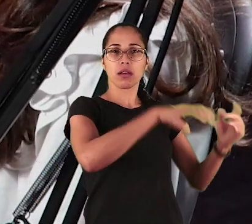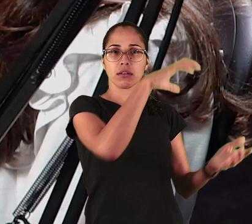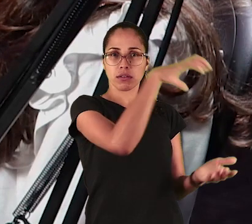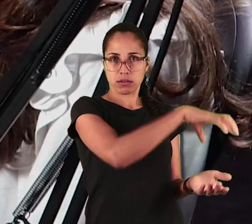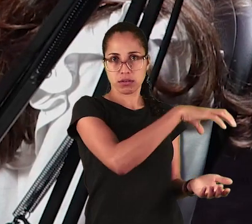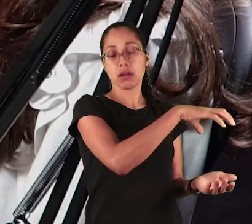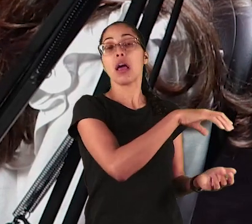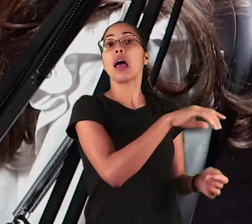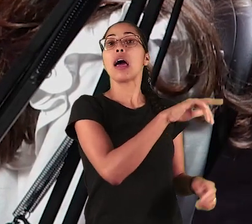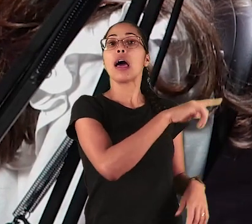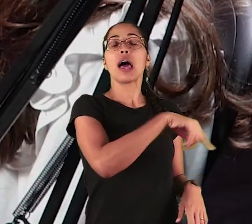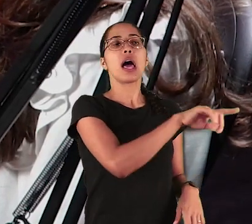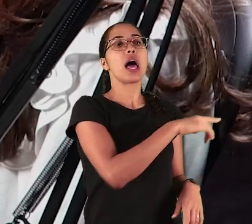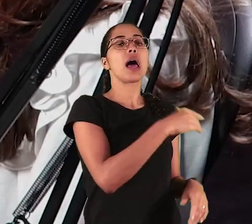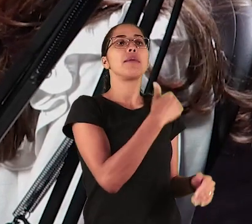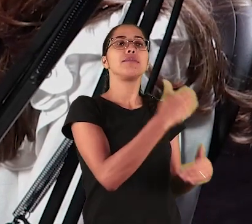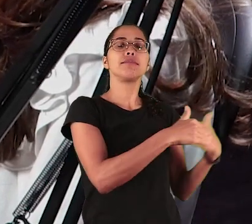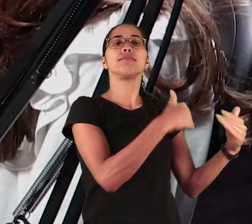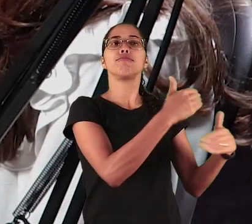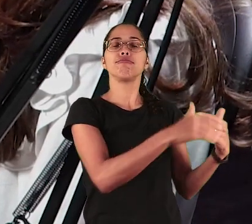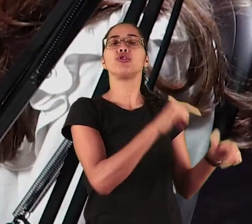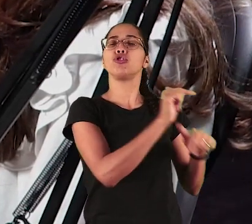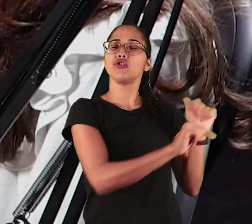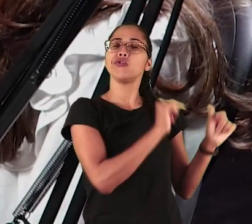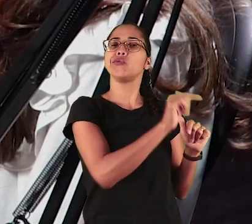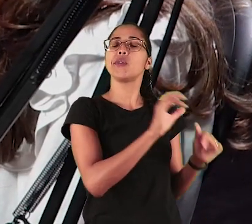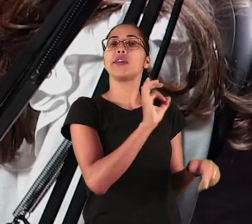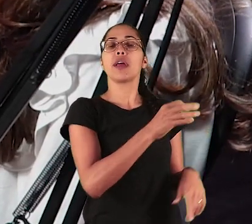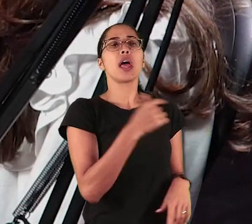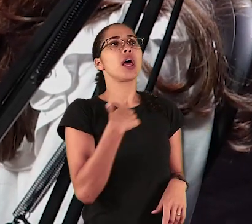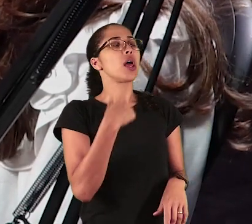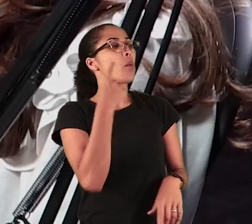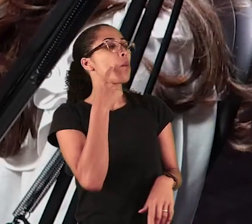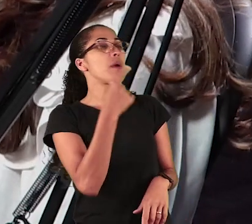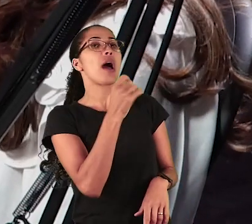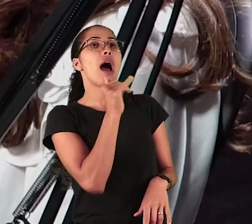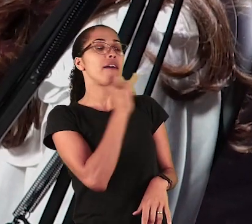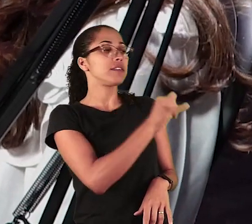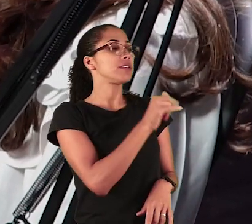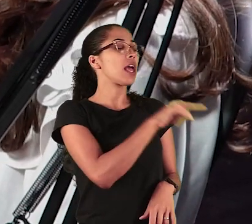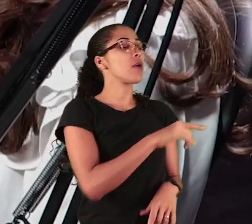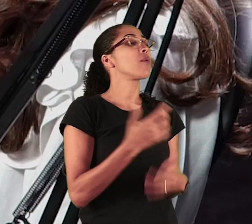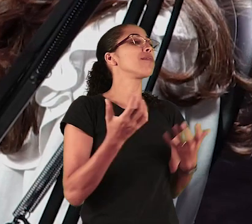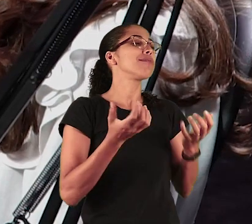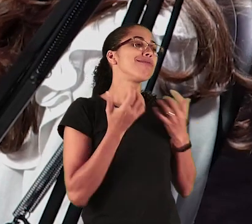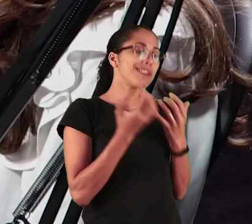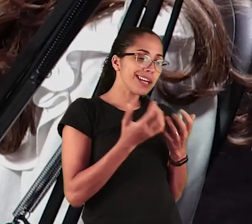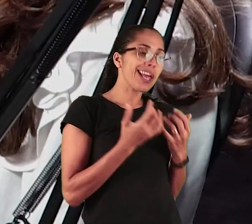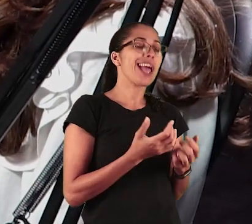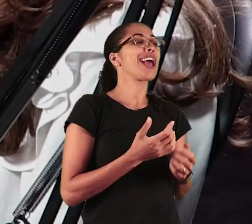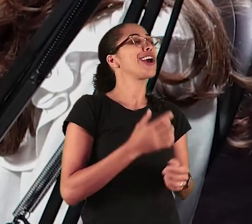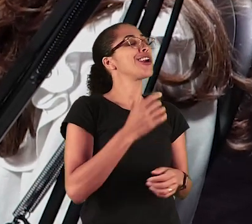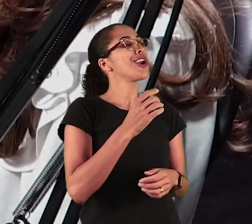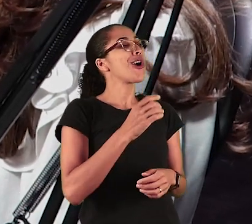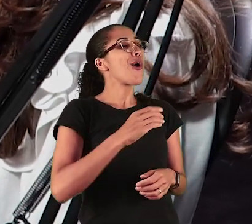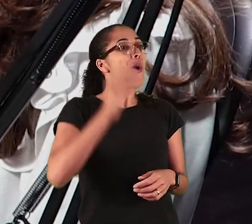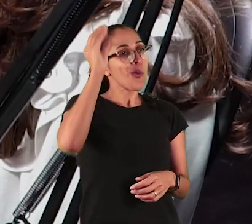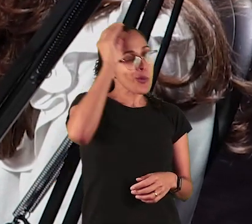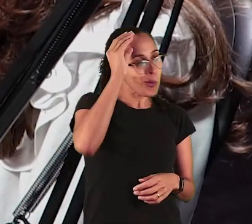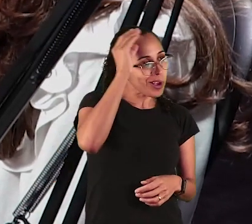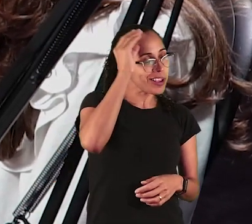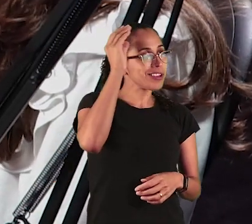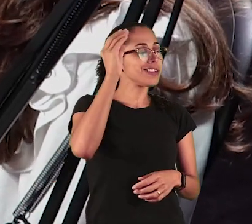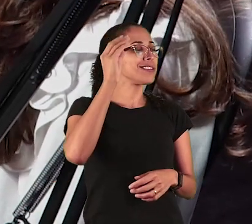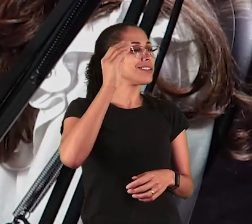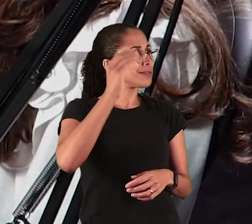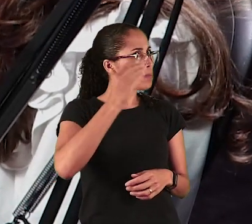Riba e um dado momento já tava lá um tempo eu falei assim gente eu quero ter um pouco mais de background né quero ter um conhecimento